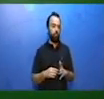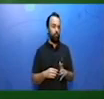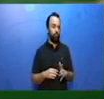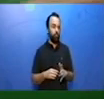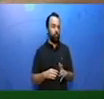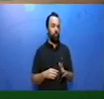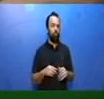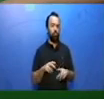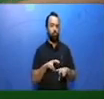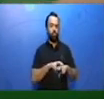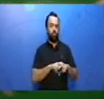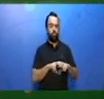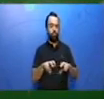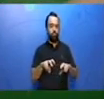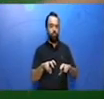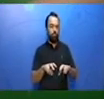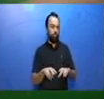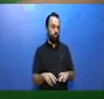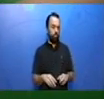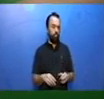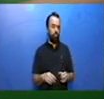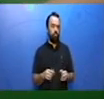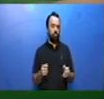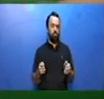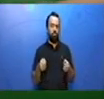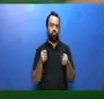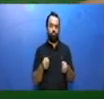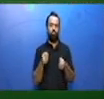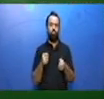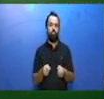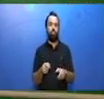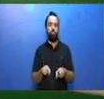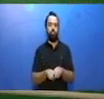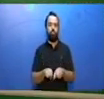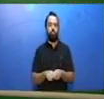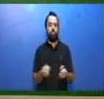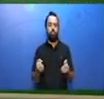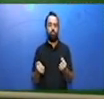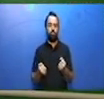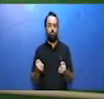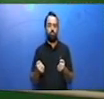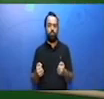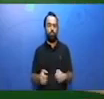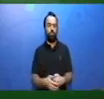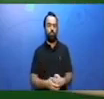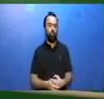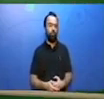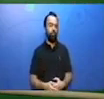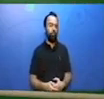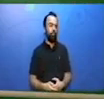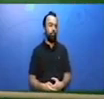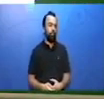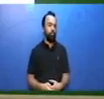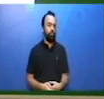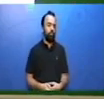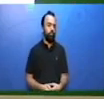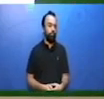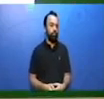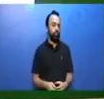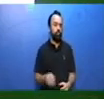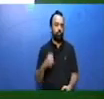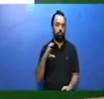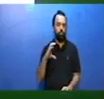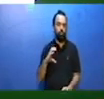ó. Bondes, carrocinhas e automóveis. Muito bem.